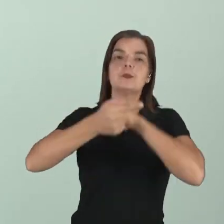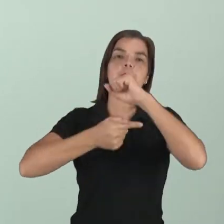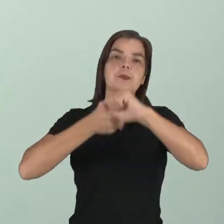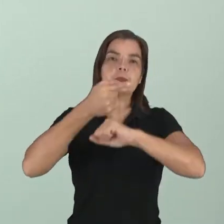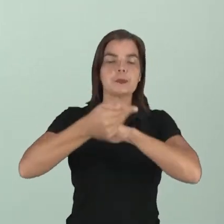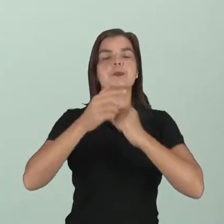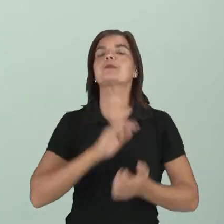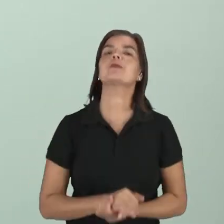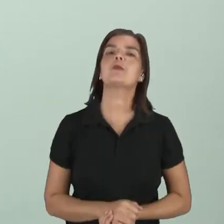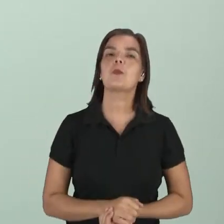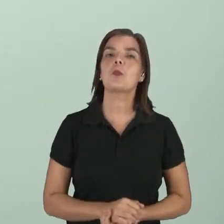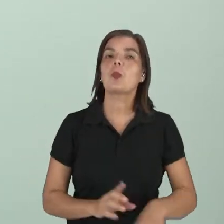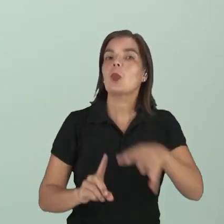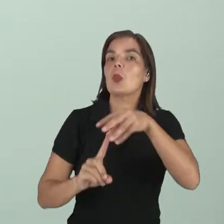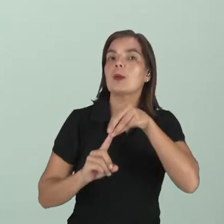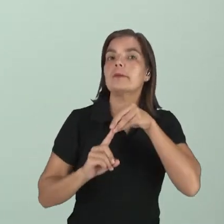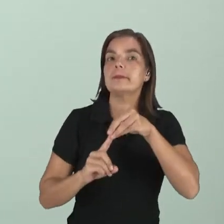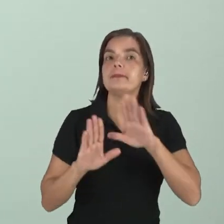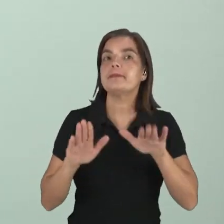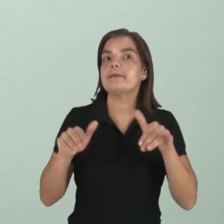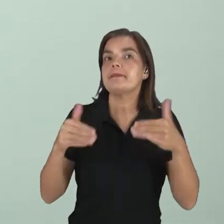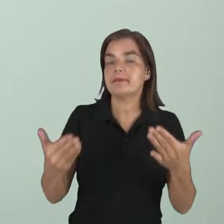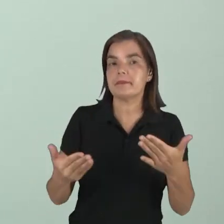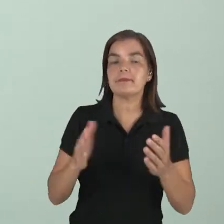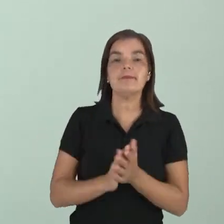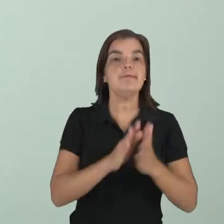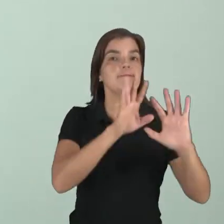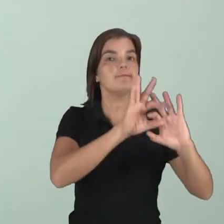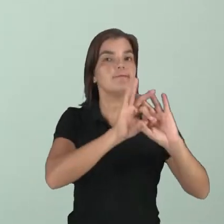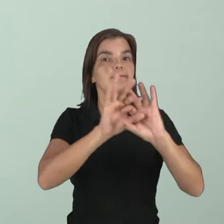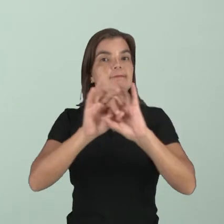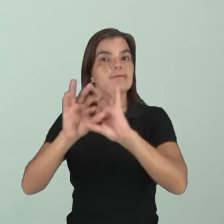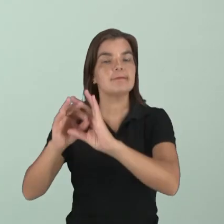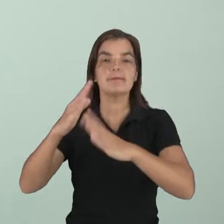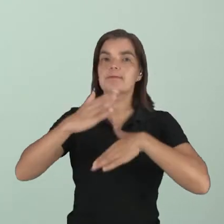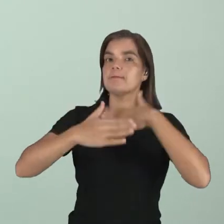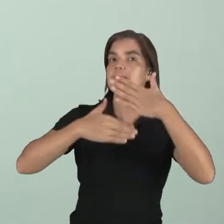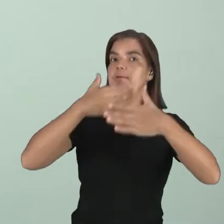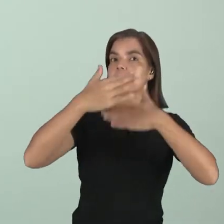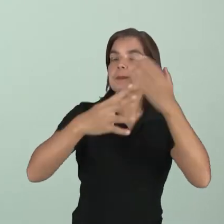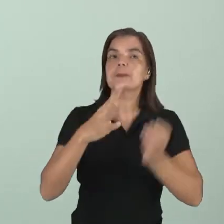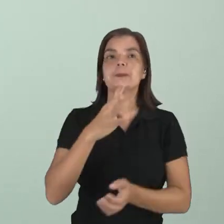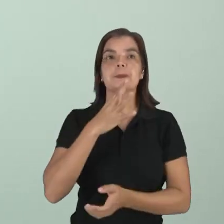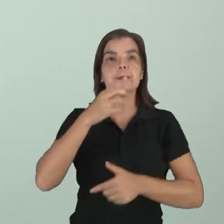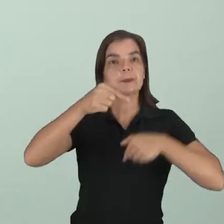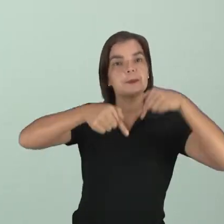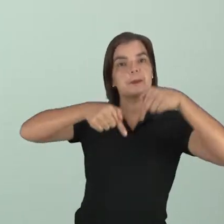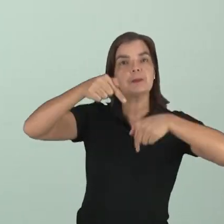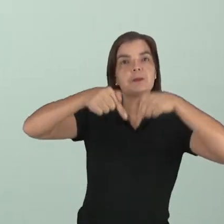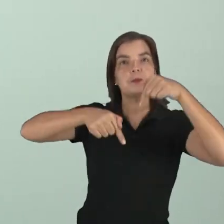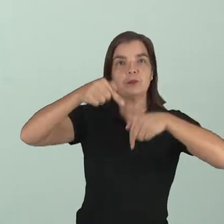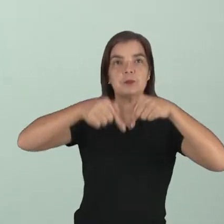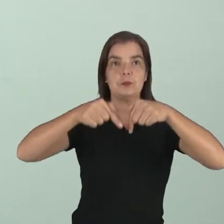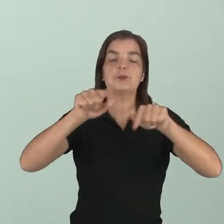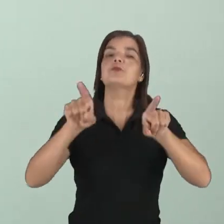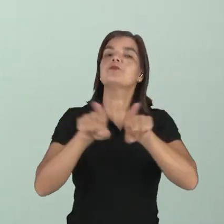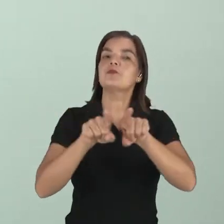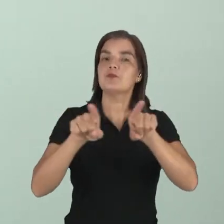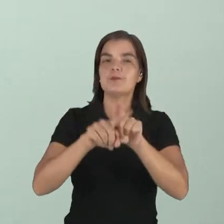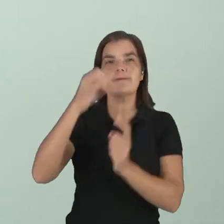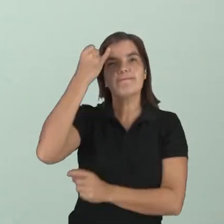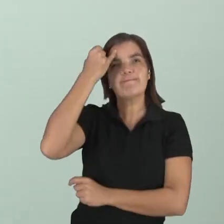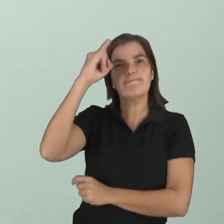átomo. Principal objetivo: contextualizar o desenvolvimento dos conhecimentos químicos a partir da aplicação